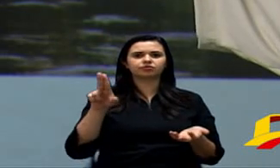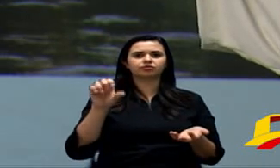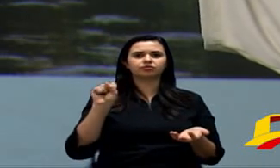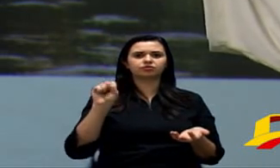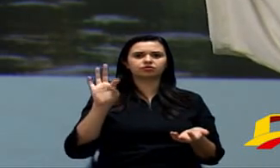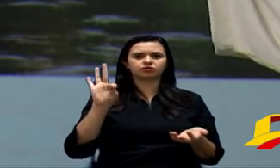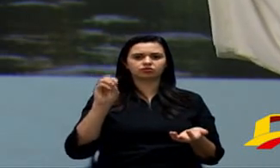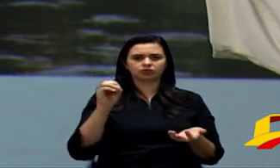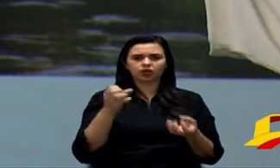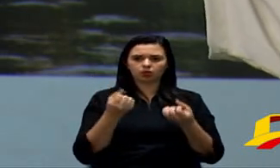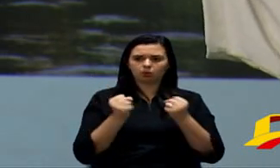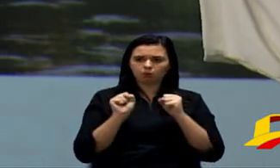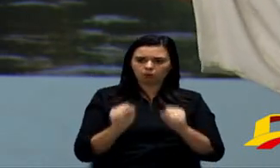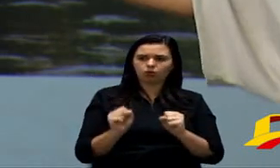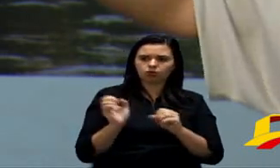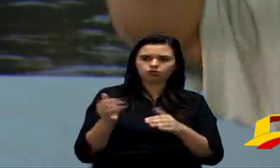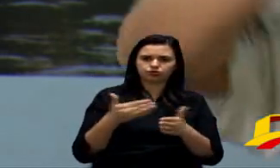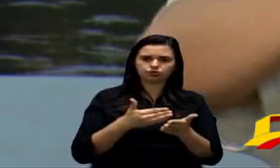Fausto, posso continuar, Fausto?